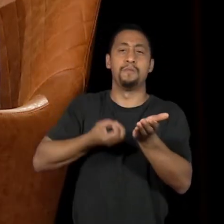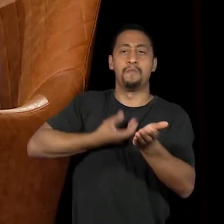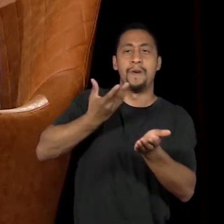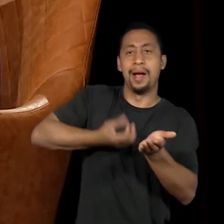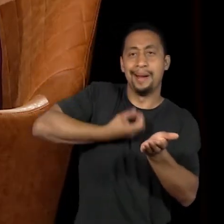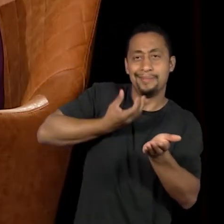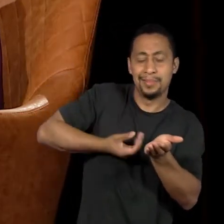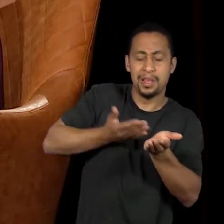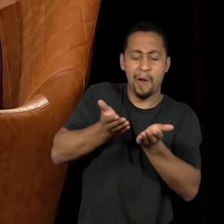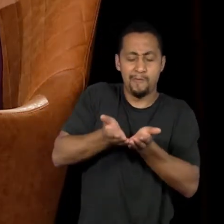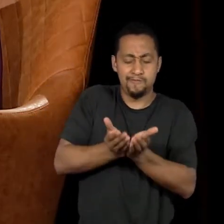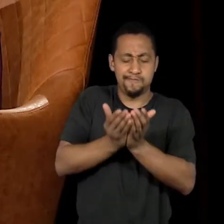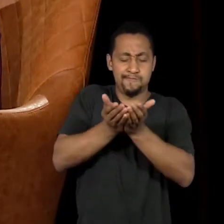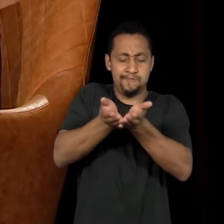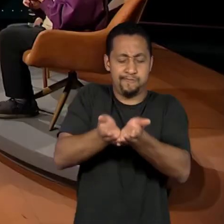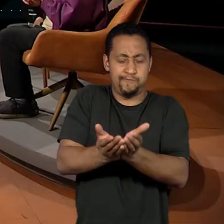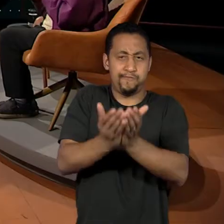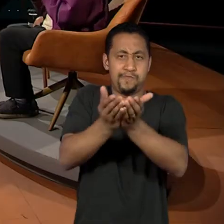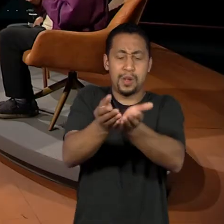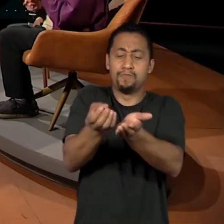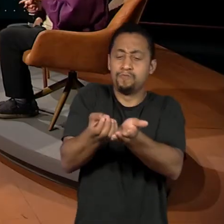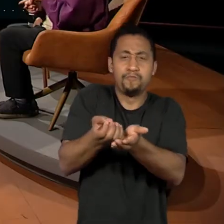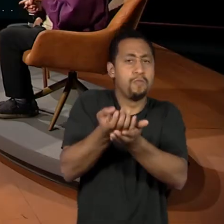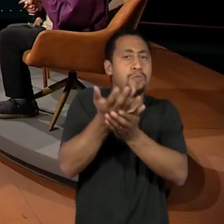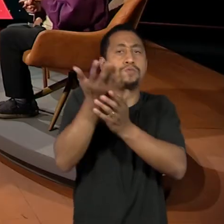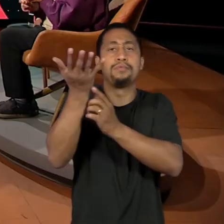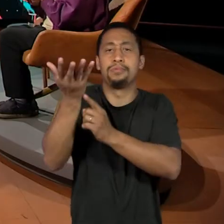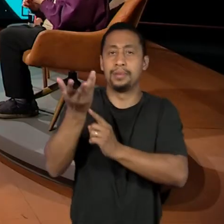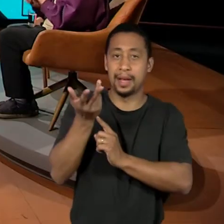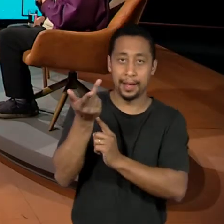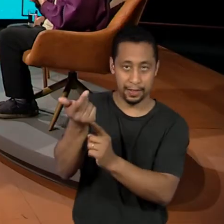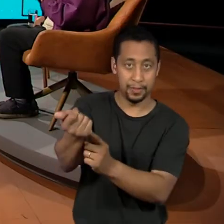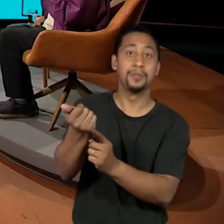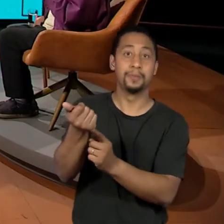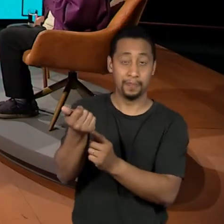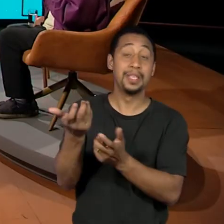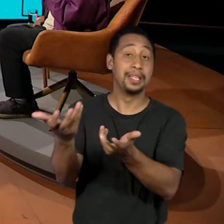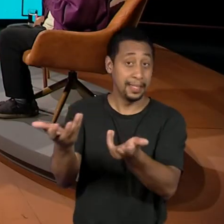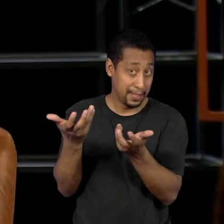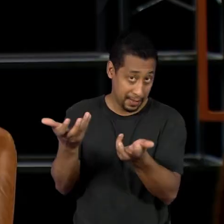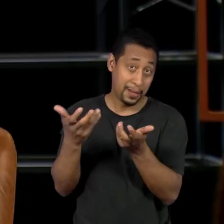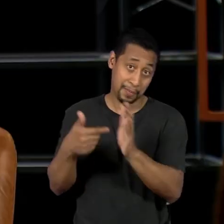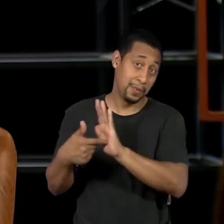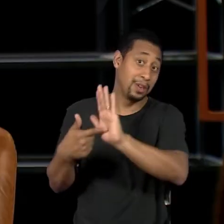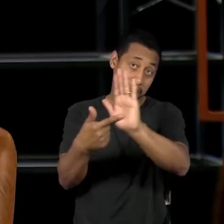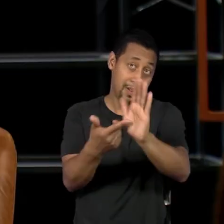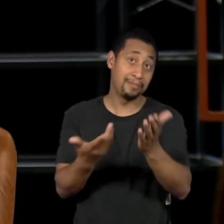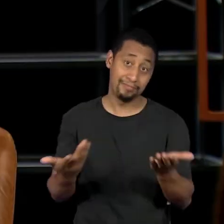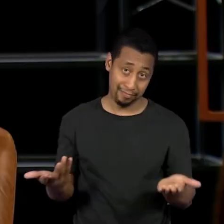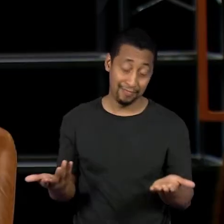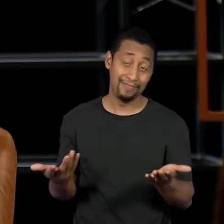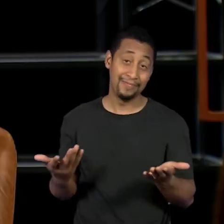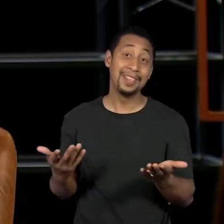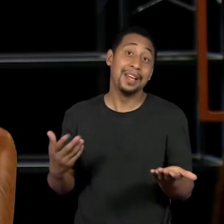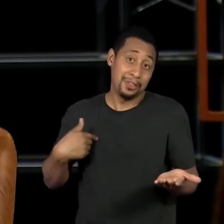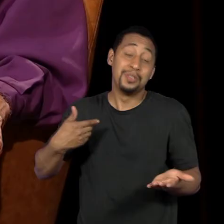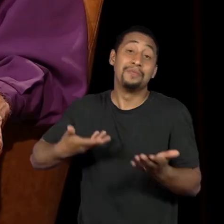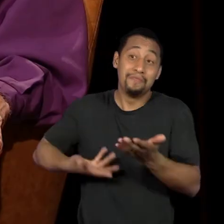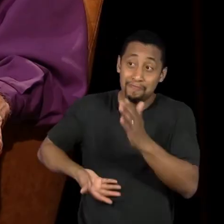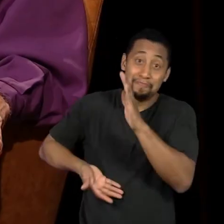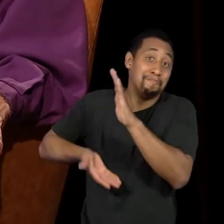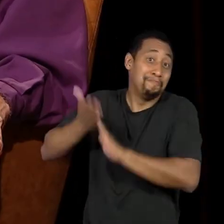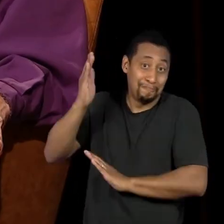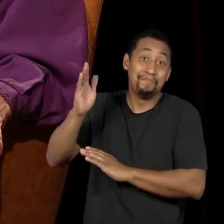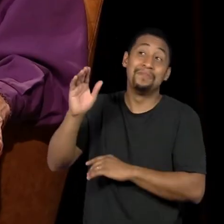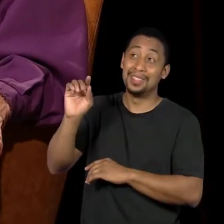poesia, tudo que você possa imaginar de arte e dança. E dança quem fazia éramos nós. E a gente foi fazer,